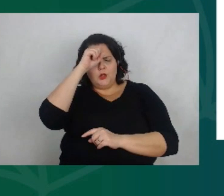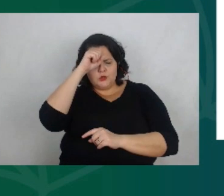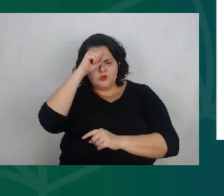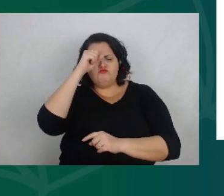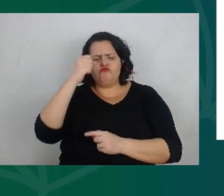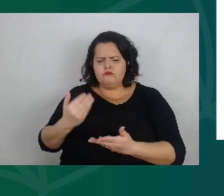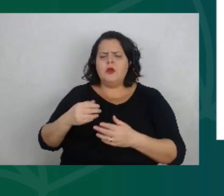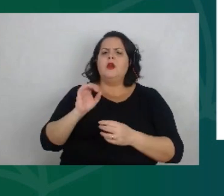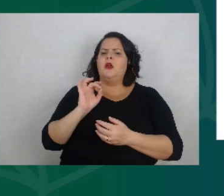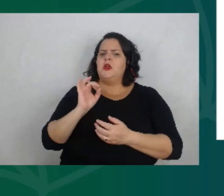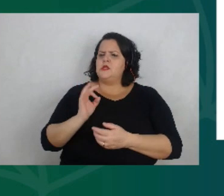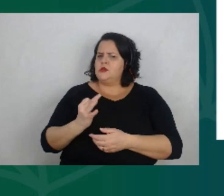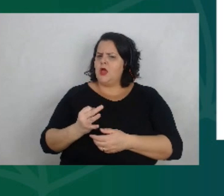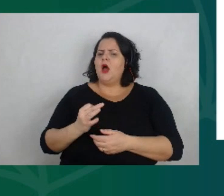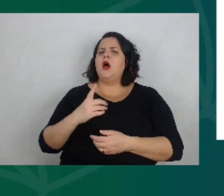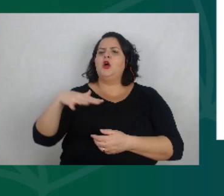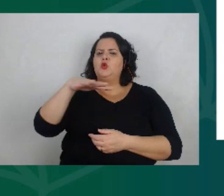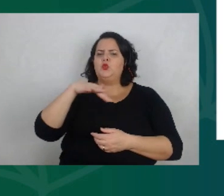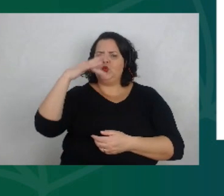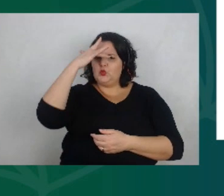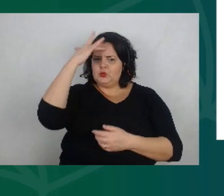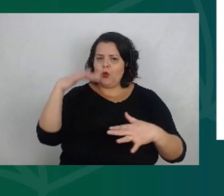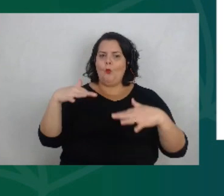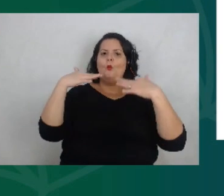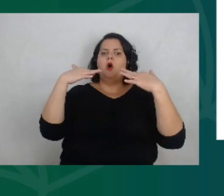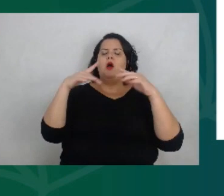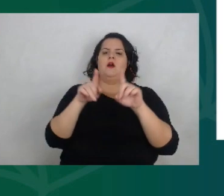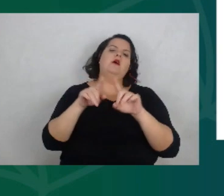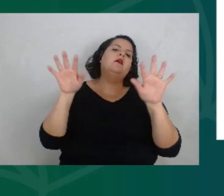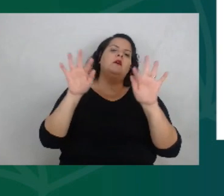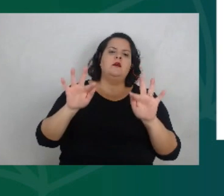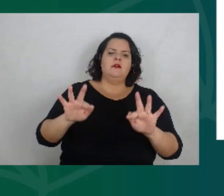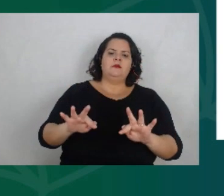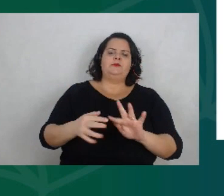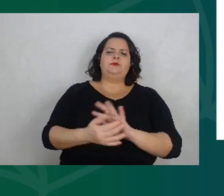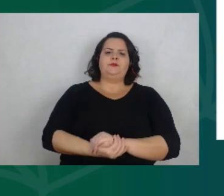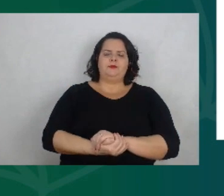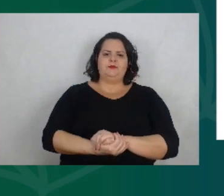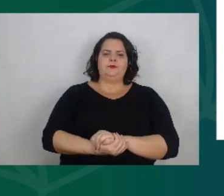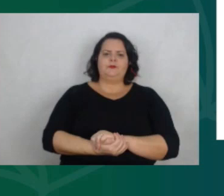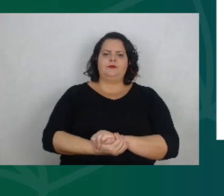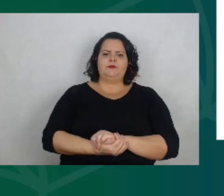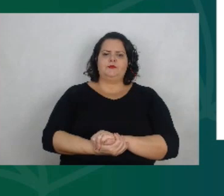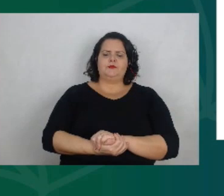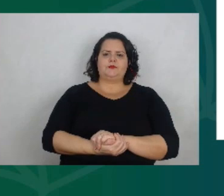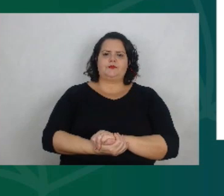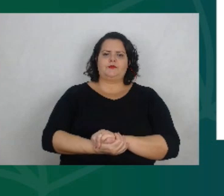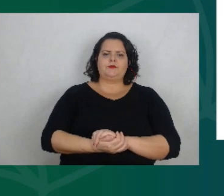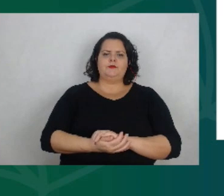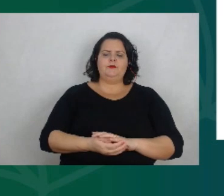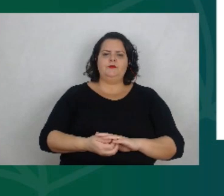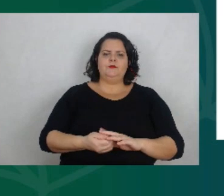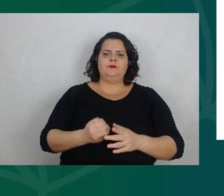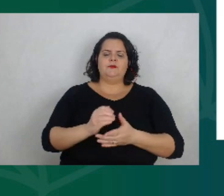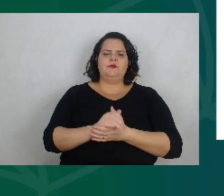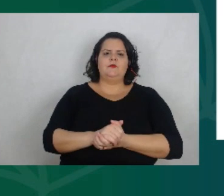nossos congressistas estão também felizes. Por favor, a primeira. Apenas